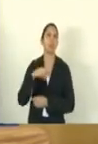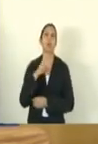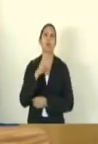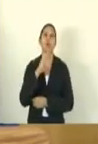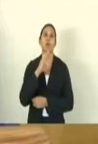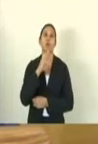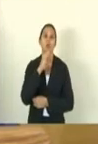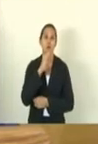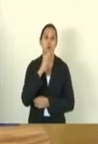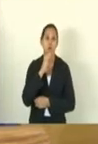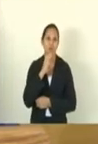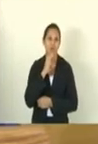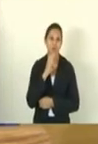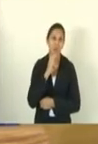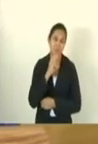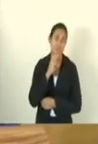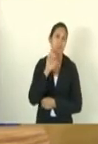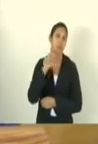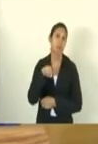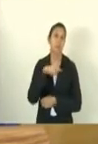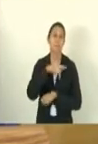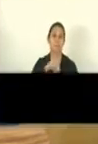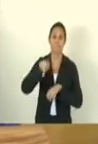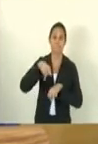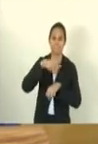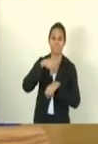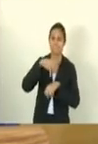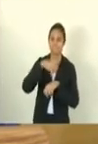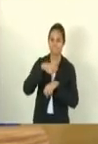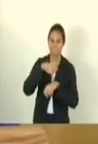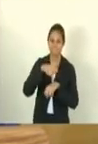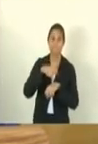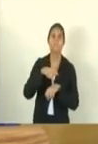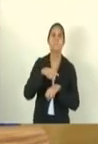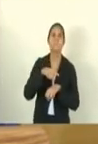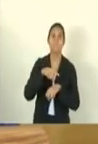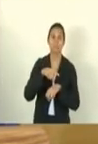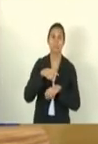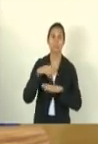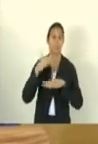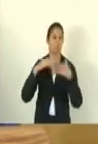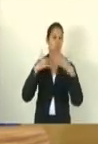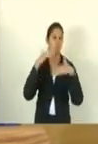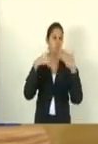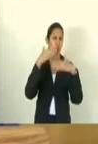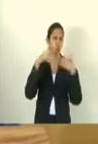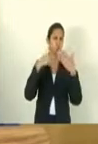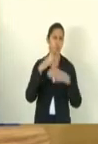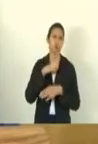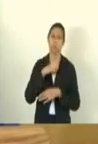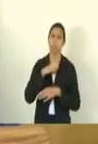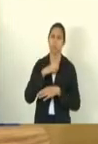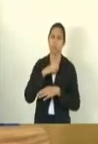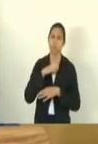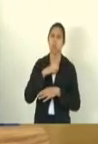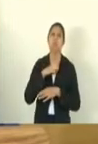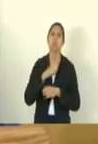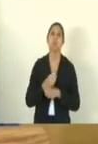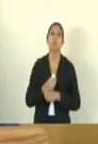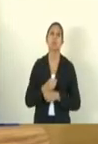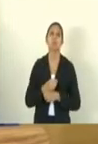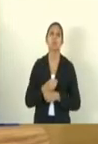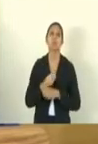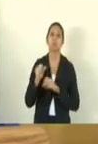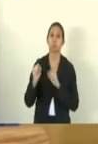Isso faz de um país ser rico de verdade, ter poder. A gente